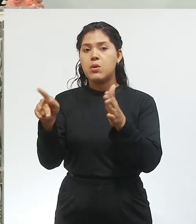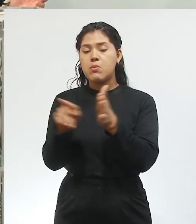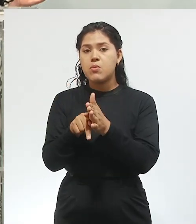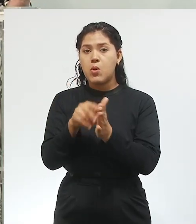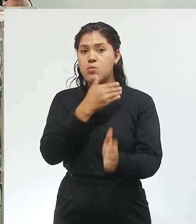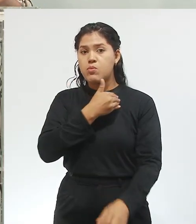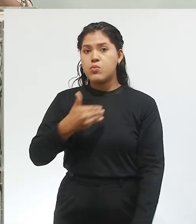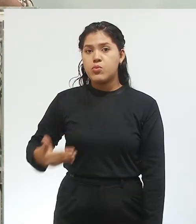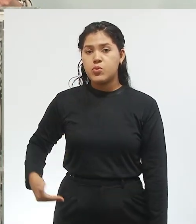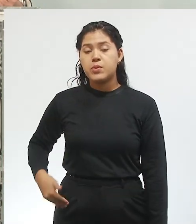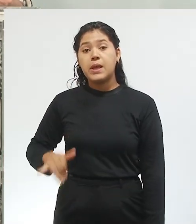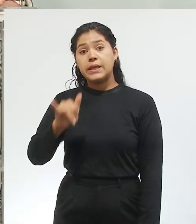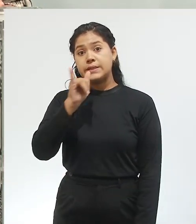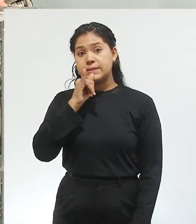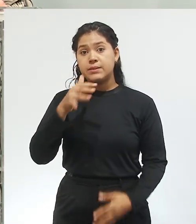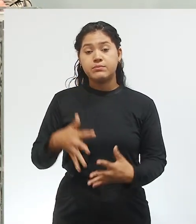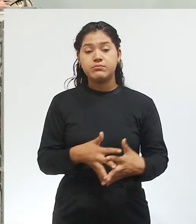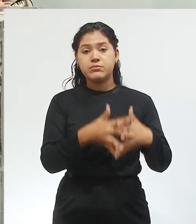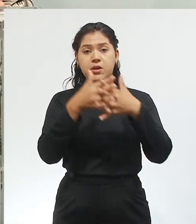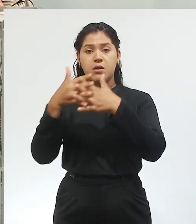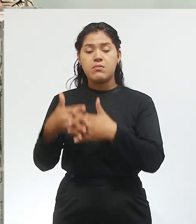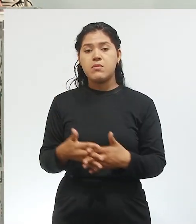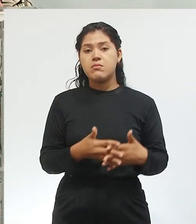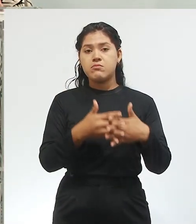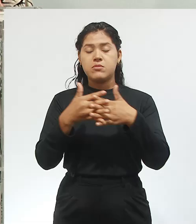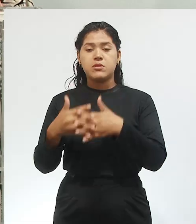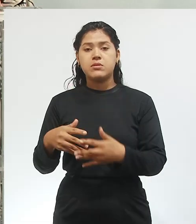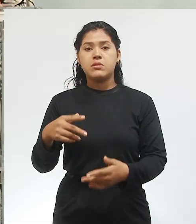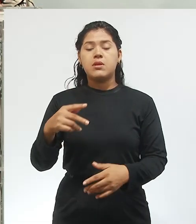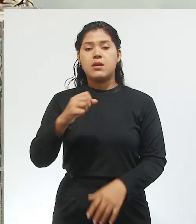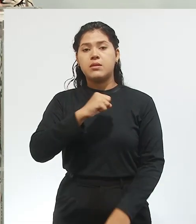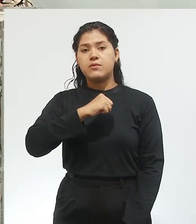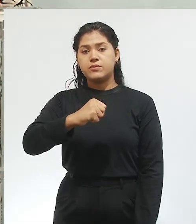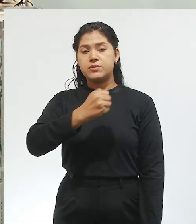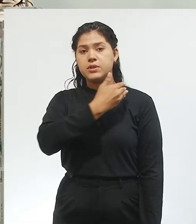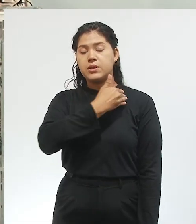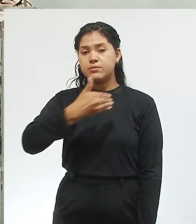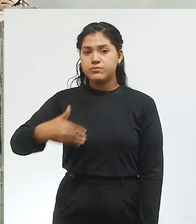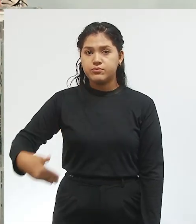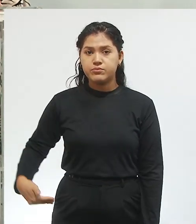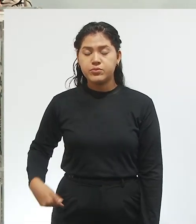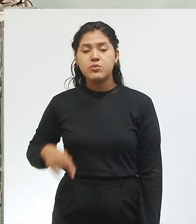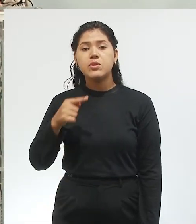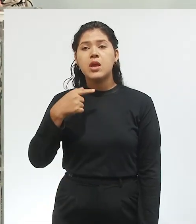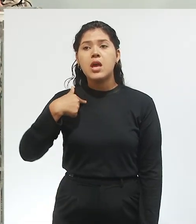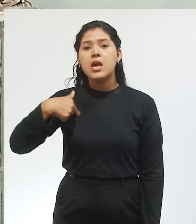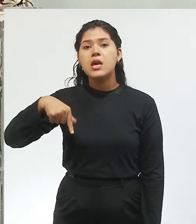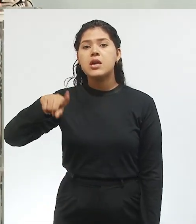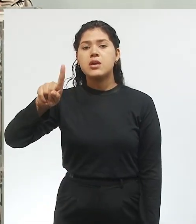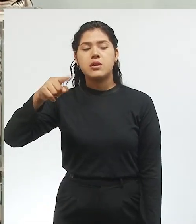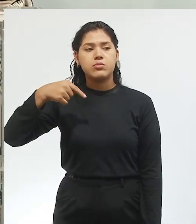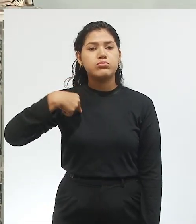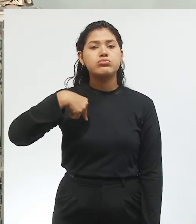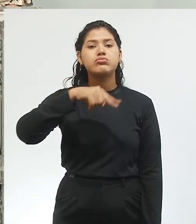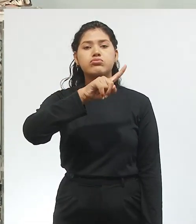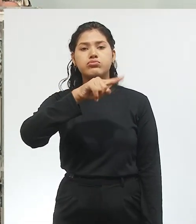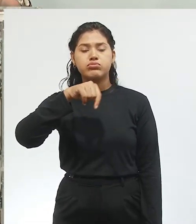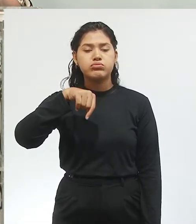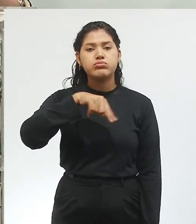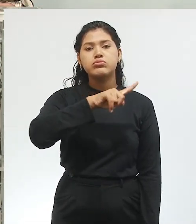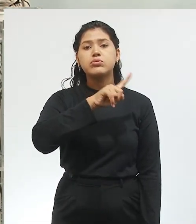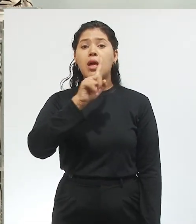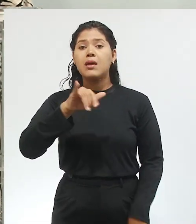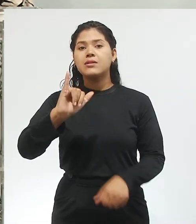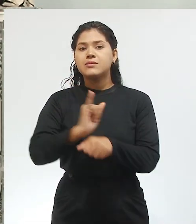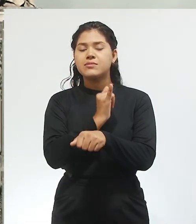um caminhão, por exemplo, da Defensoria Pública, que ele tem locais de atendimento dentro e ele vai nas cidades atendendo. Essa